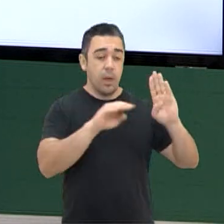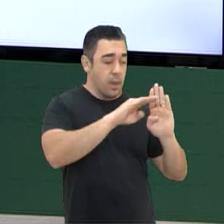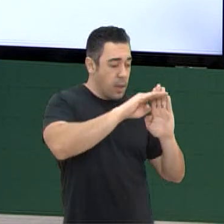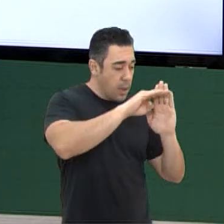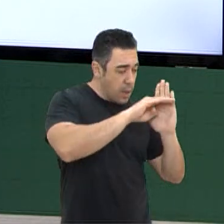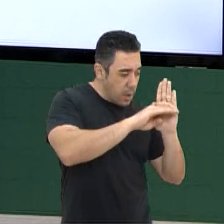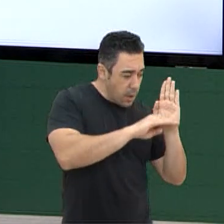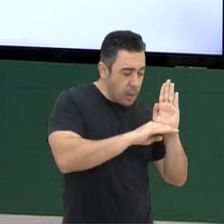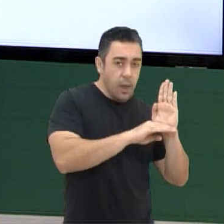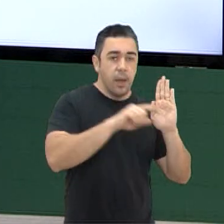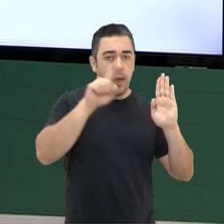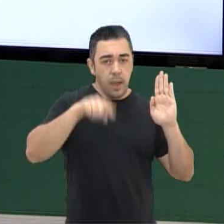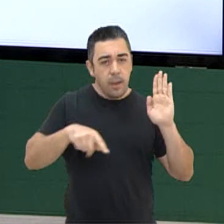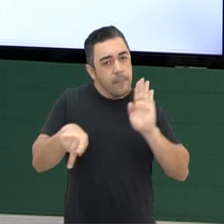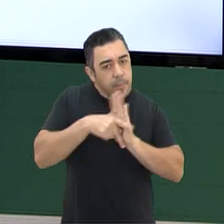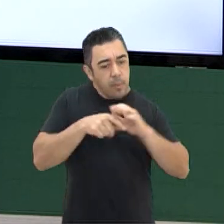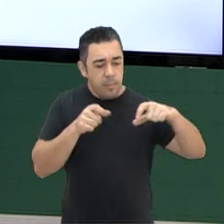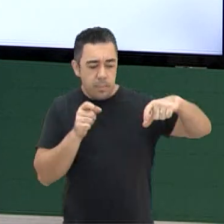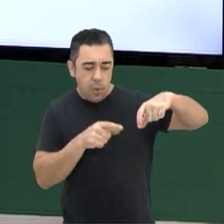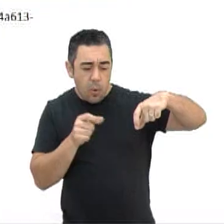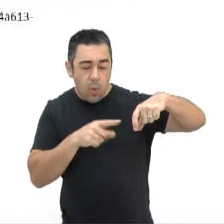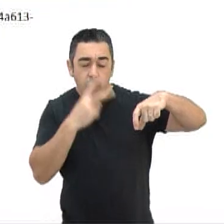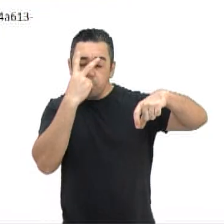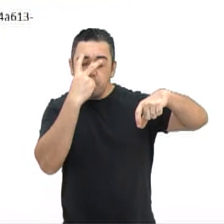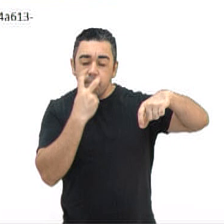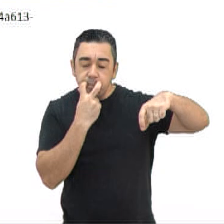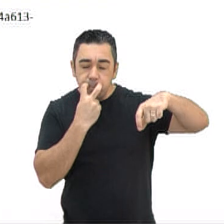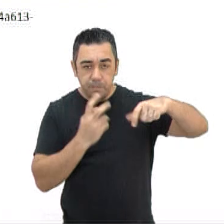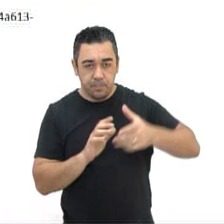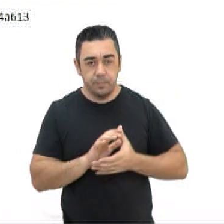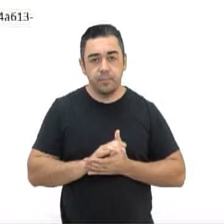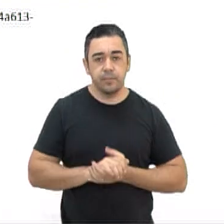que fazem parte dessa modalidade esportiva.